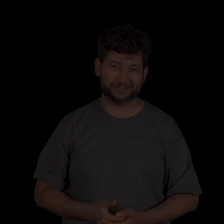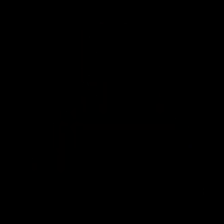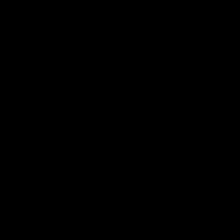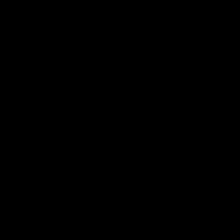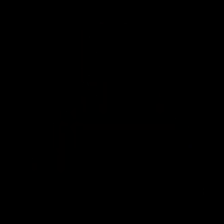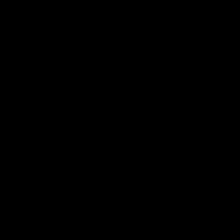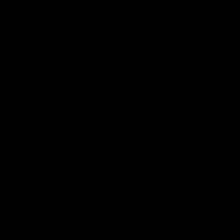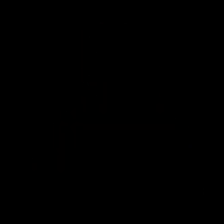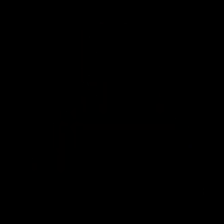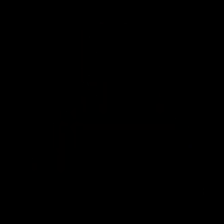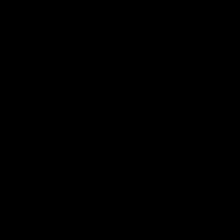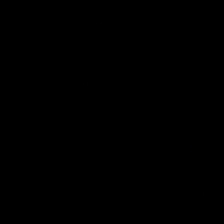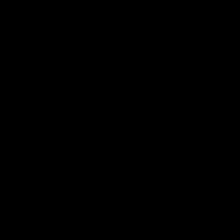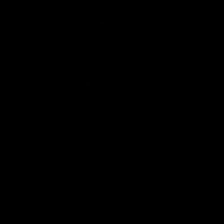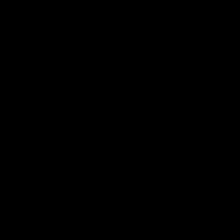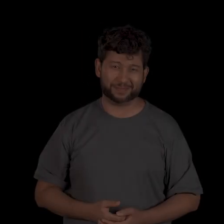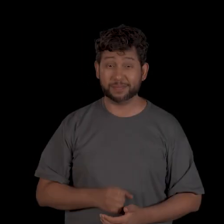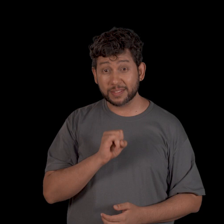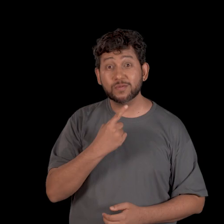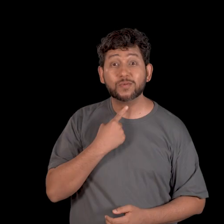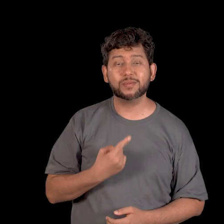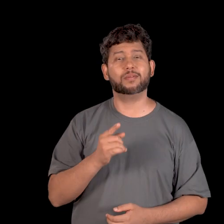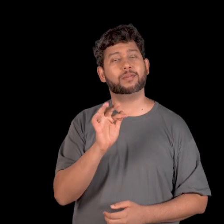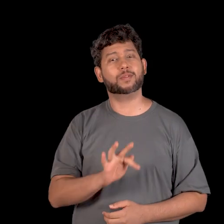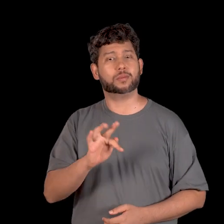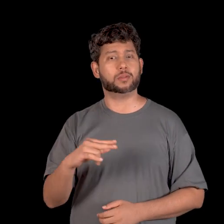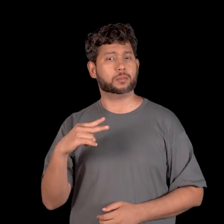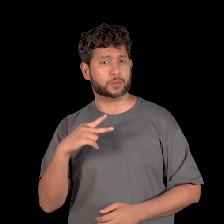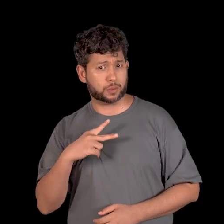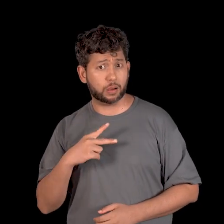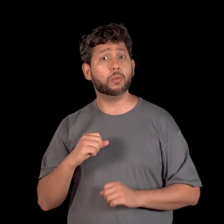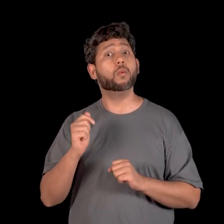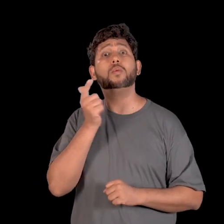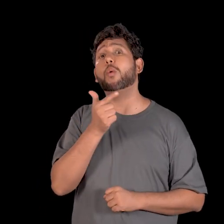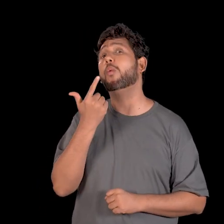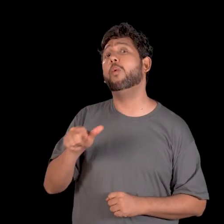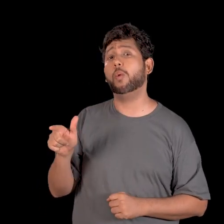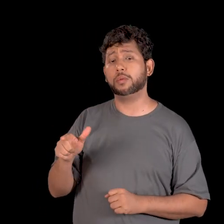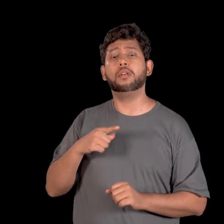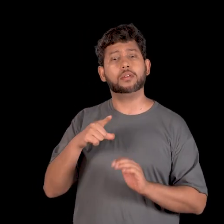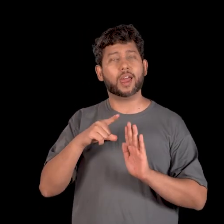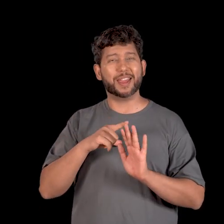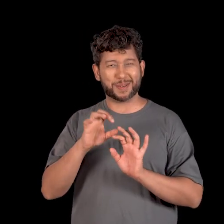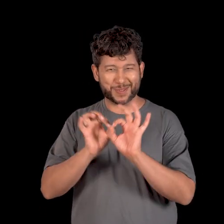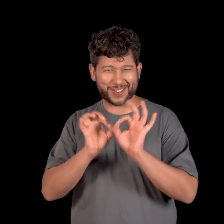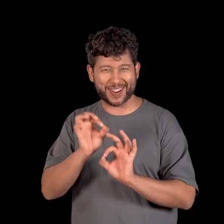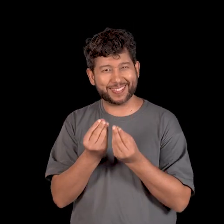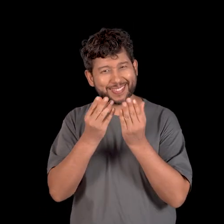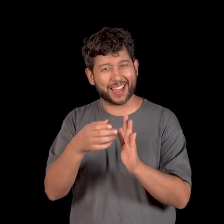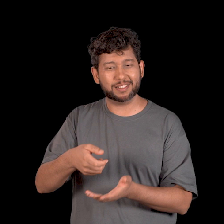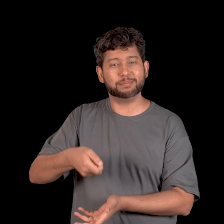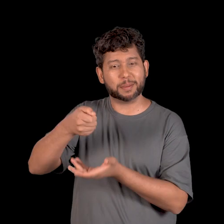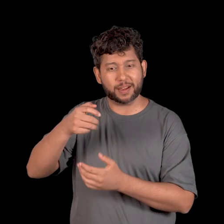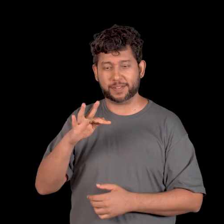novas realidades do mercado de trabalho. Quem optar por cursar uma faculdade privada poderá pagá-la por meio de um dos programas de